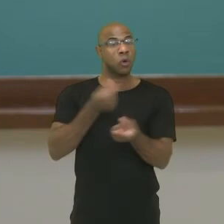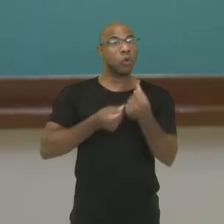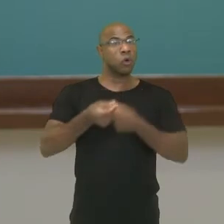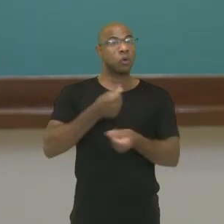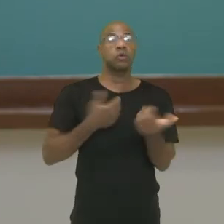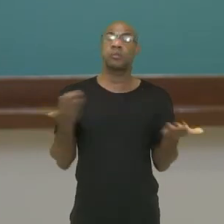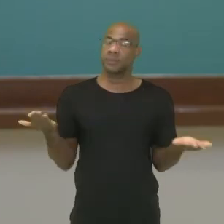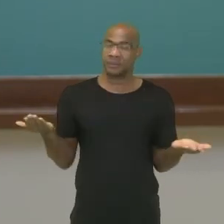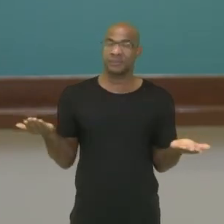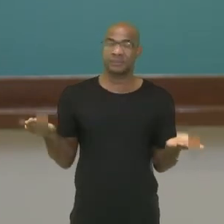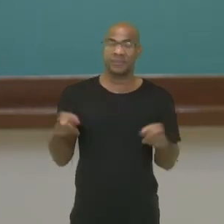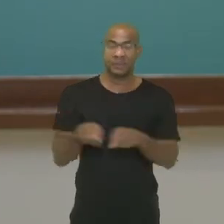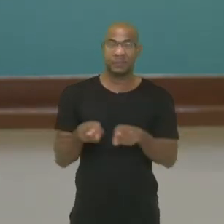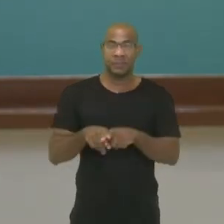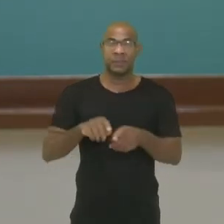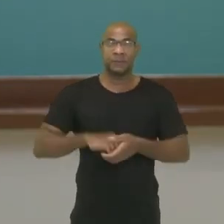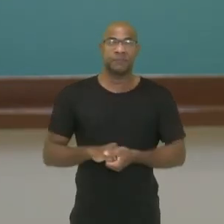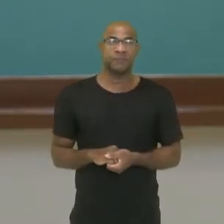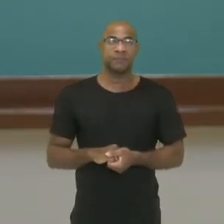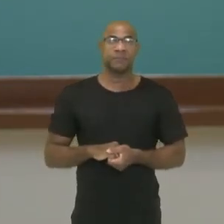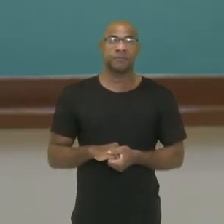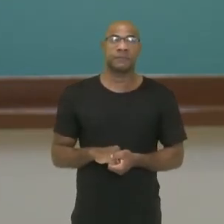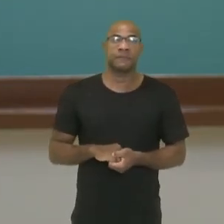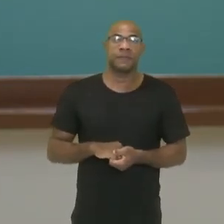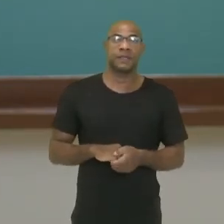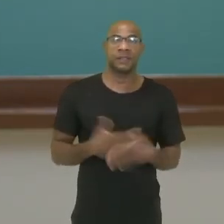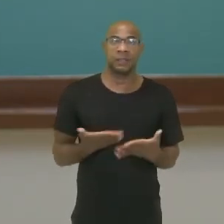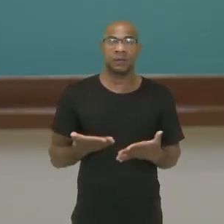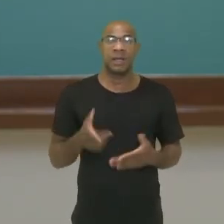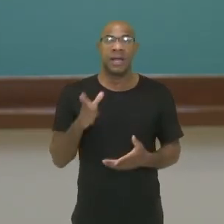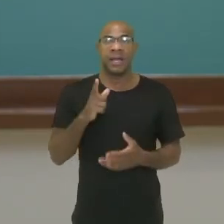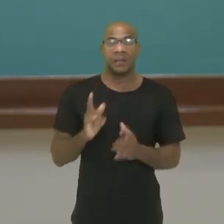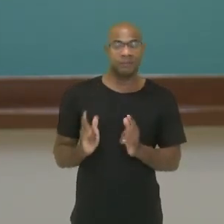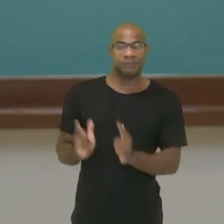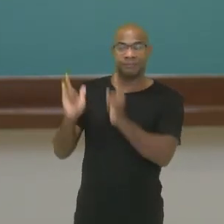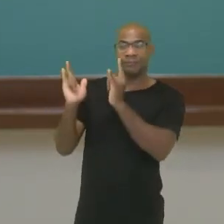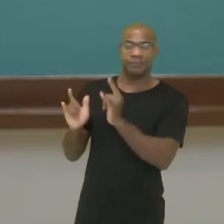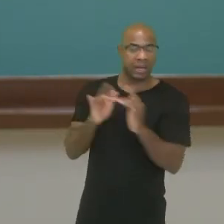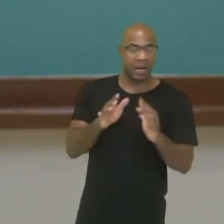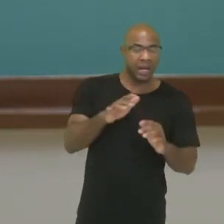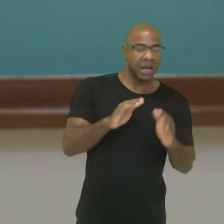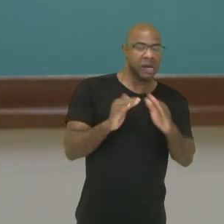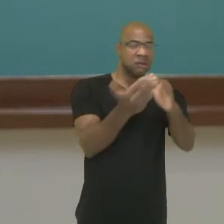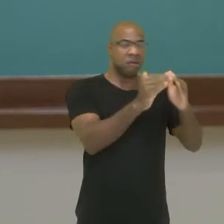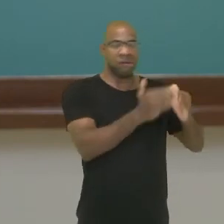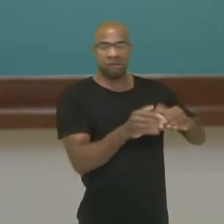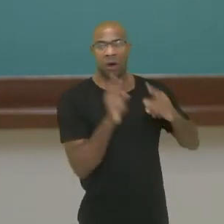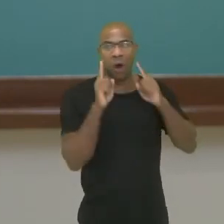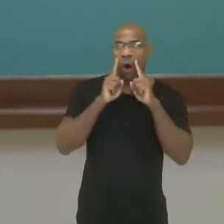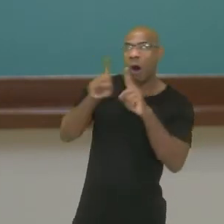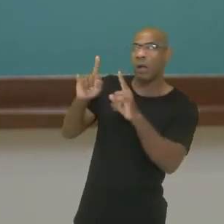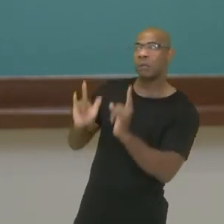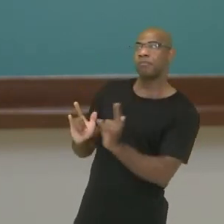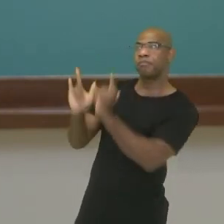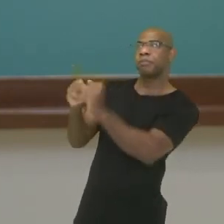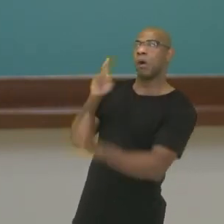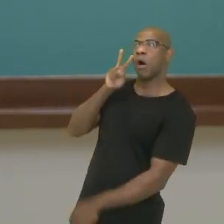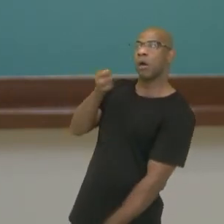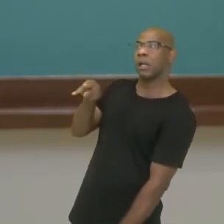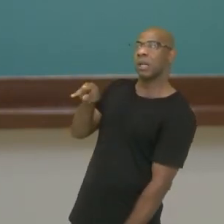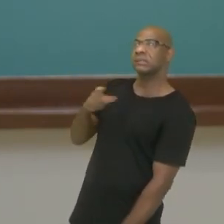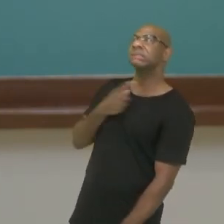já que ela explicita os desejos, o ter, o ser. Vale mais o que somos, o que temos, né? Essa ideia de